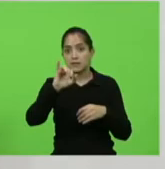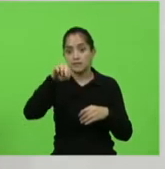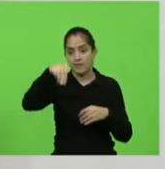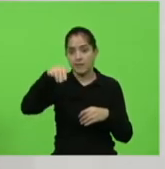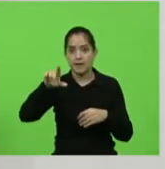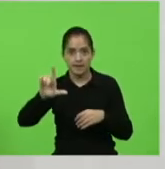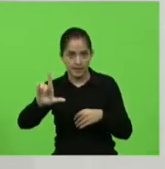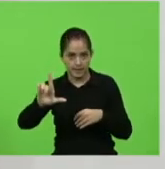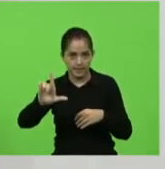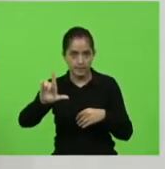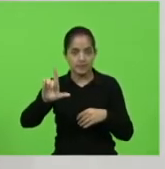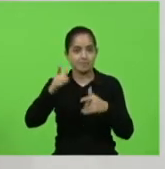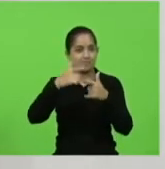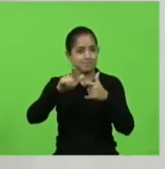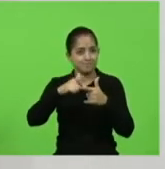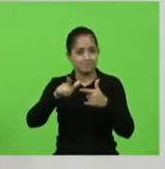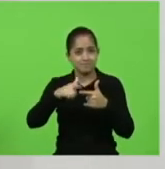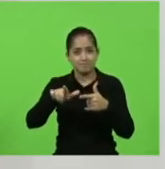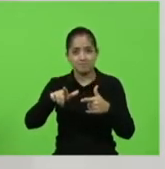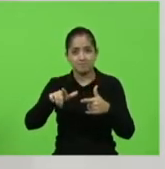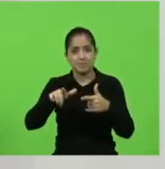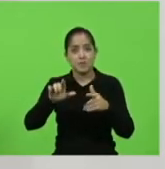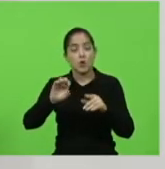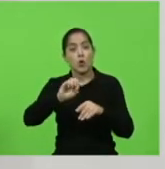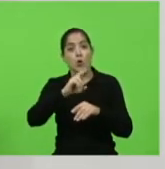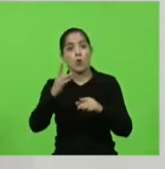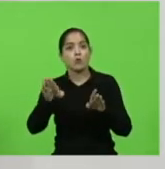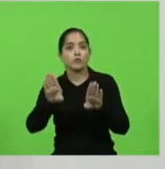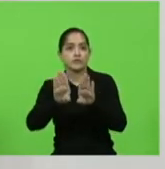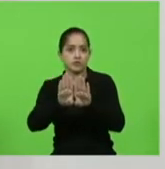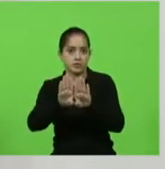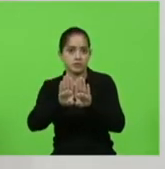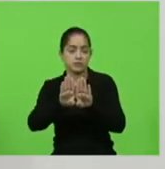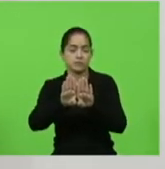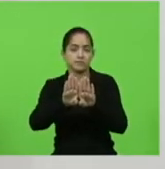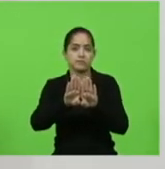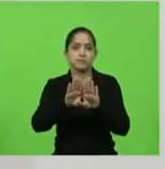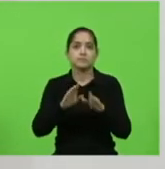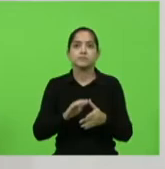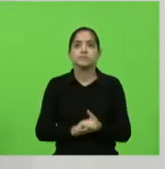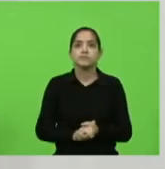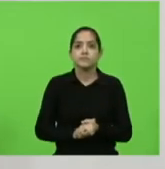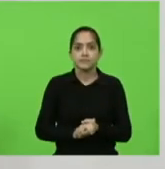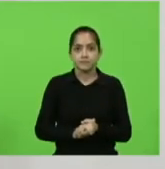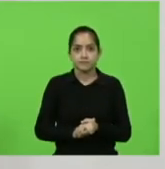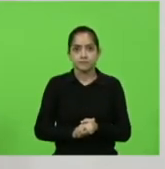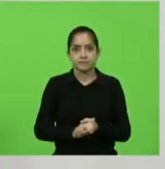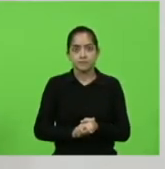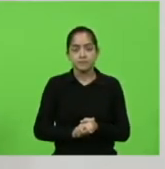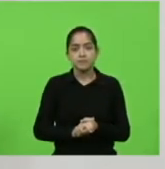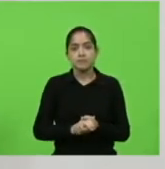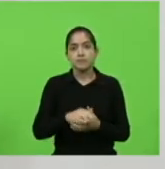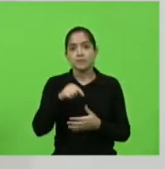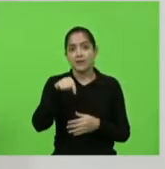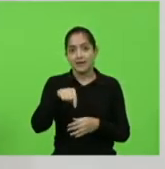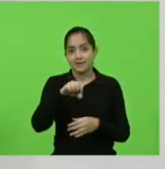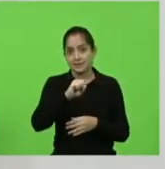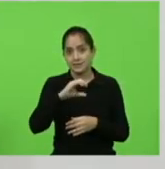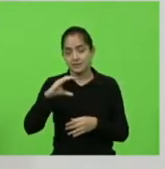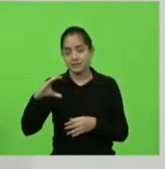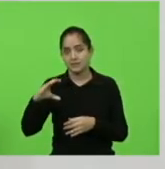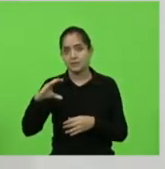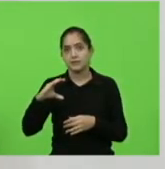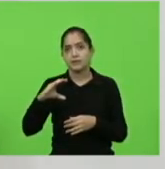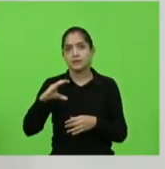em situação precária ou fechado. Nós temos um quadro lotacional em Santa Catarina